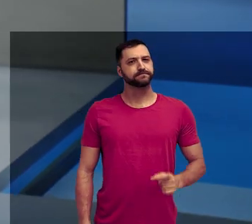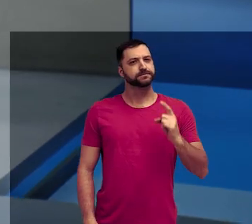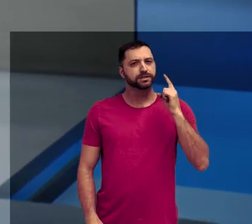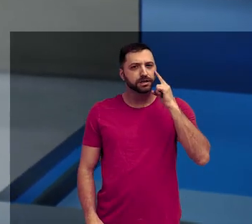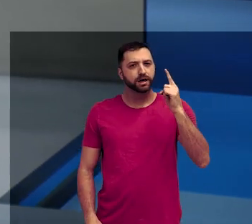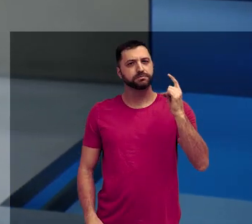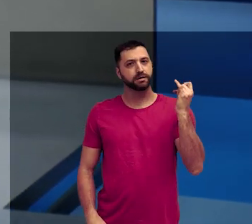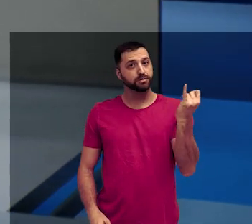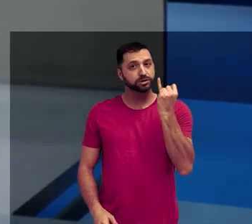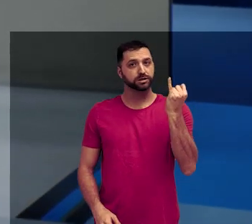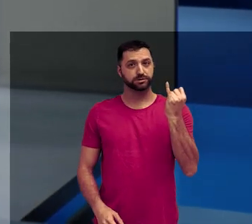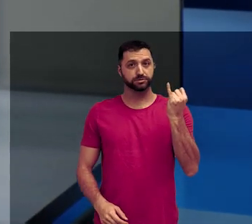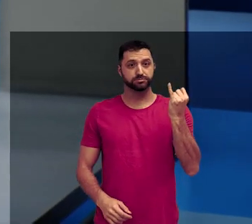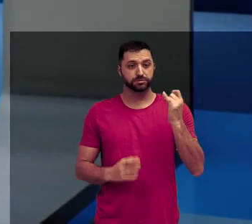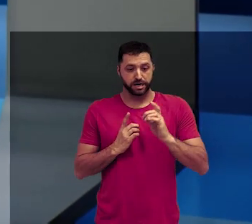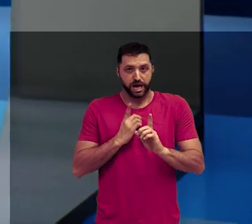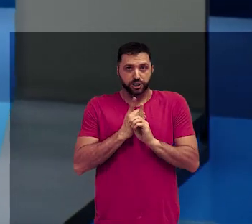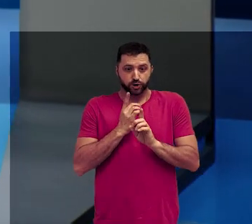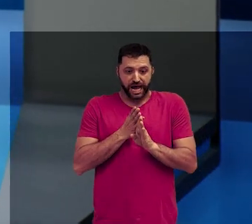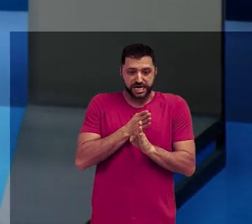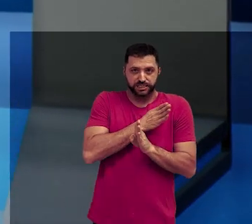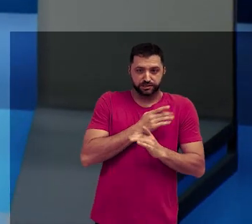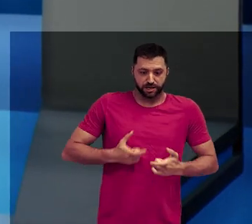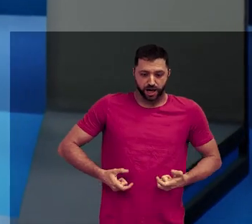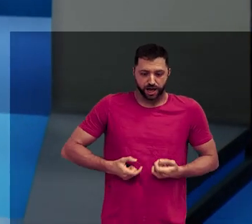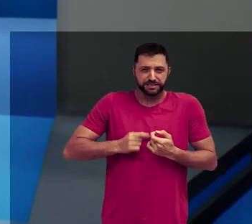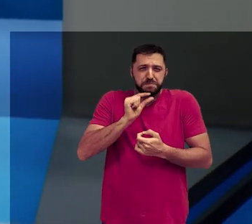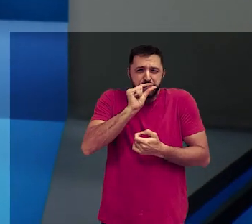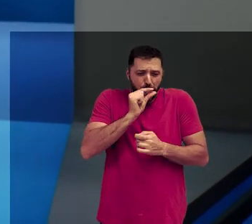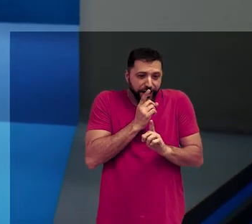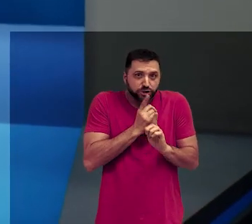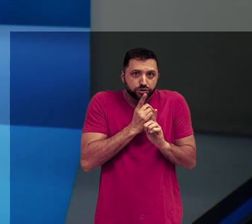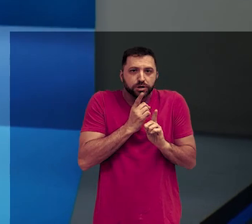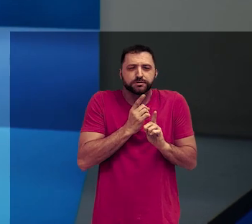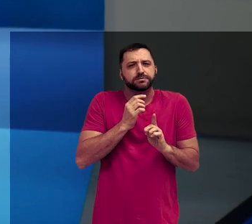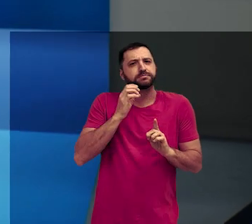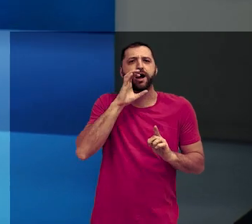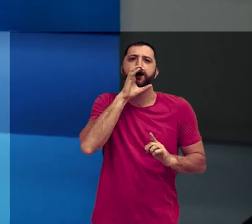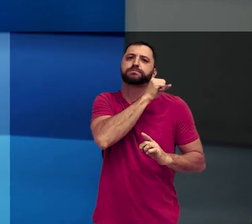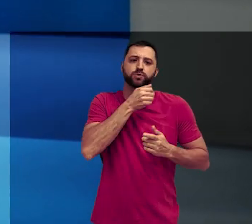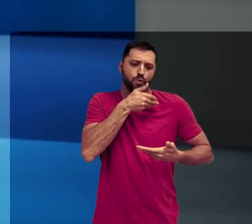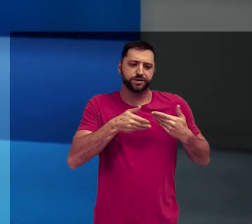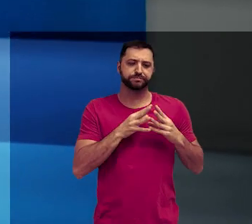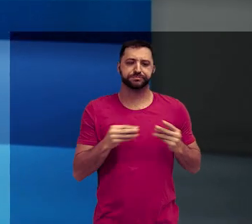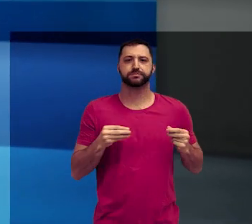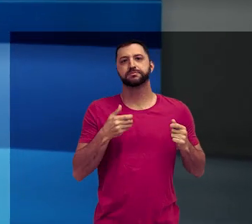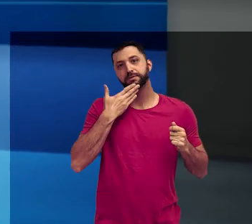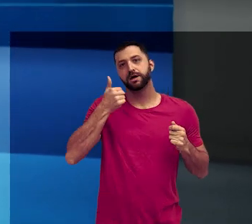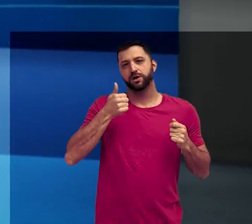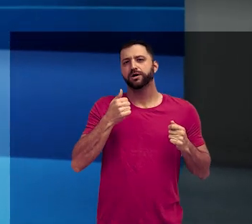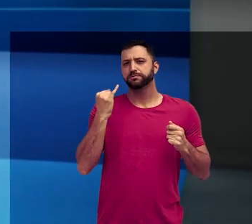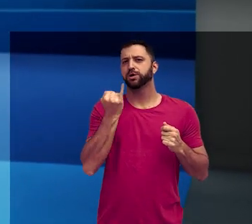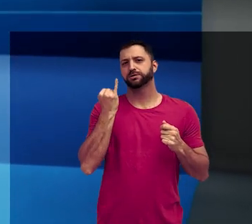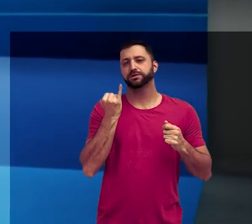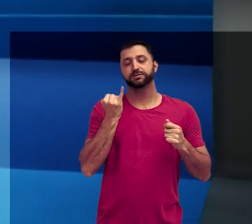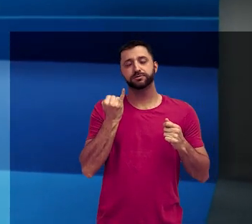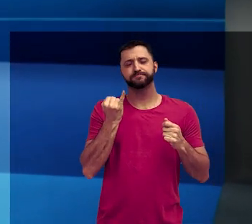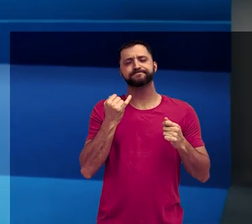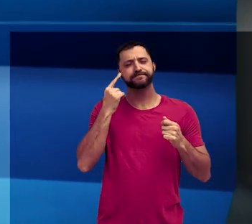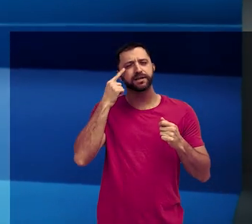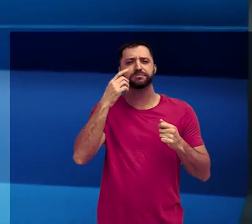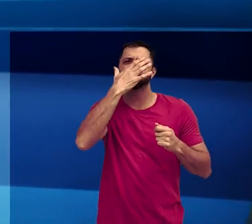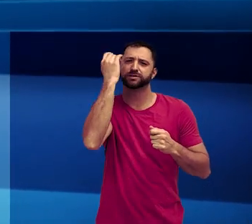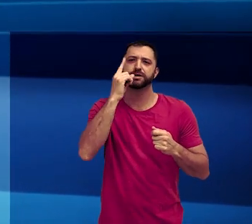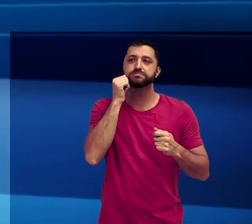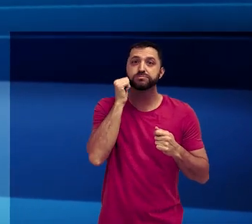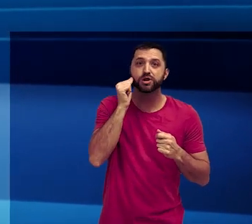Minha gente, vale lembrar que a prevenção e diagnóstico precoce são extremamente fundamentais para combater o câncer de mama. Então abrace essa